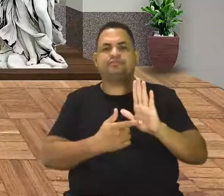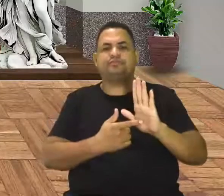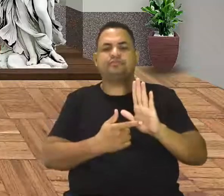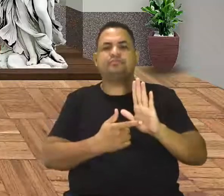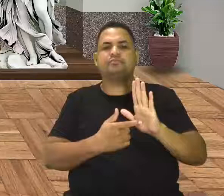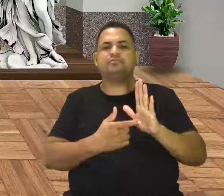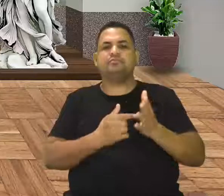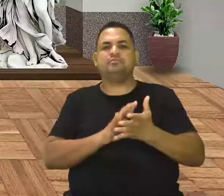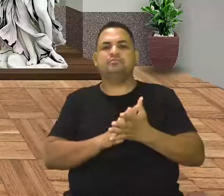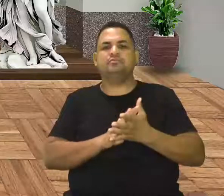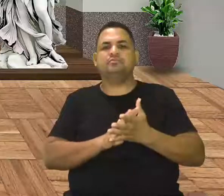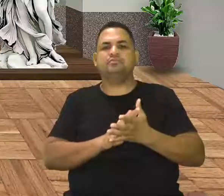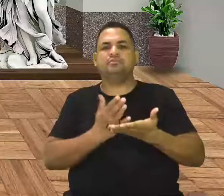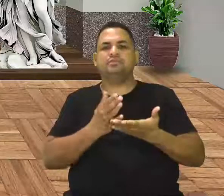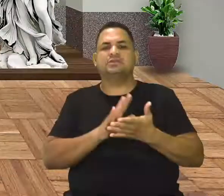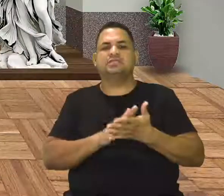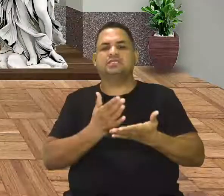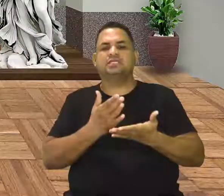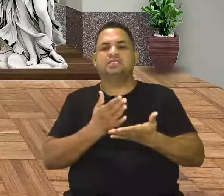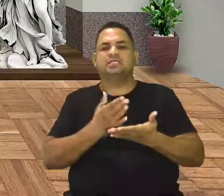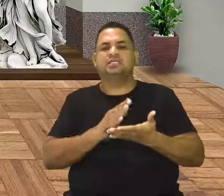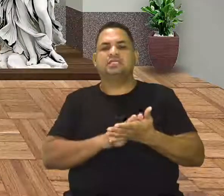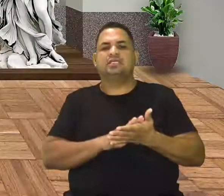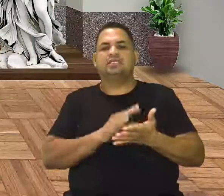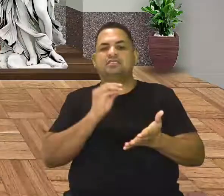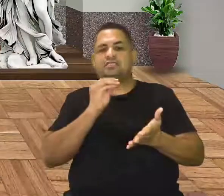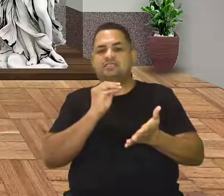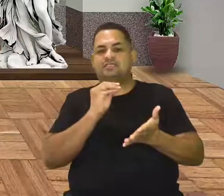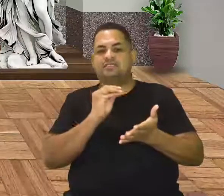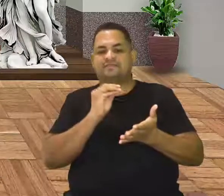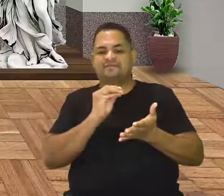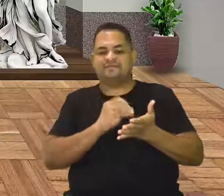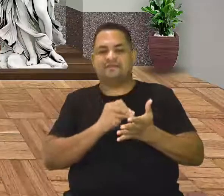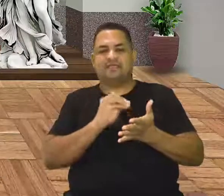mostrar essas feridas que há muito tempo está aberta.